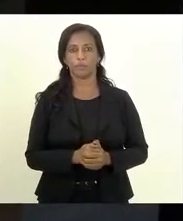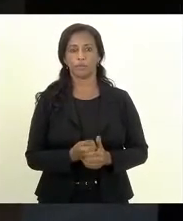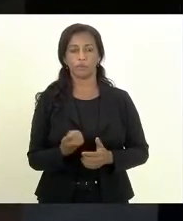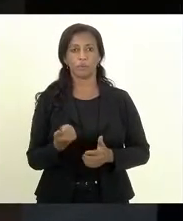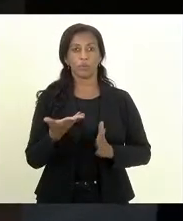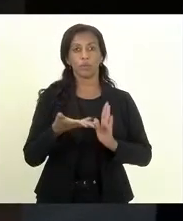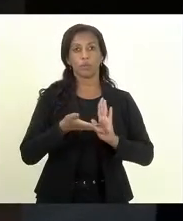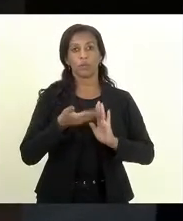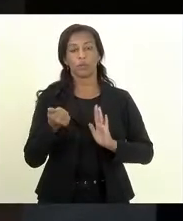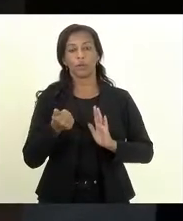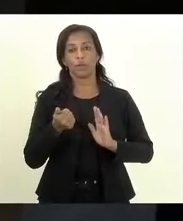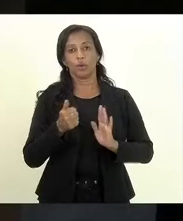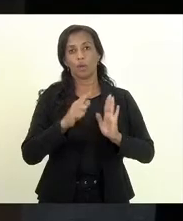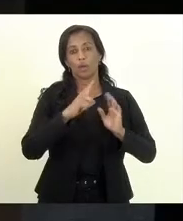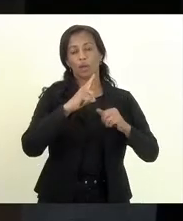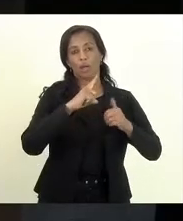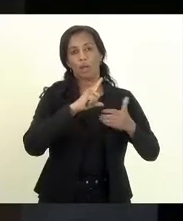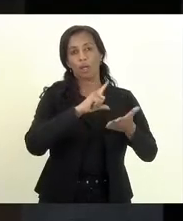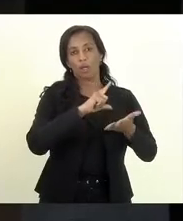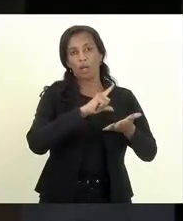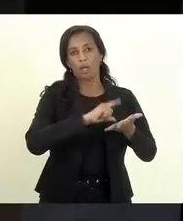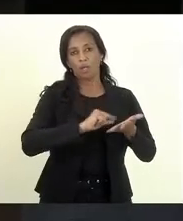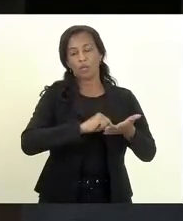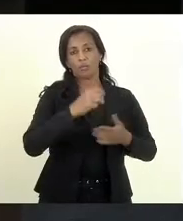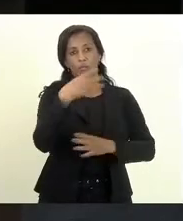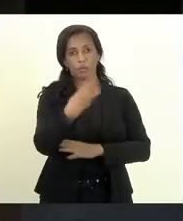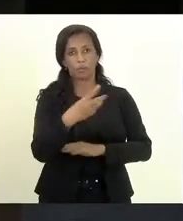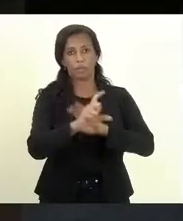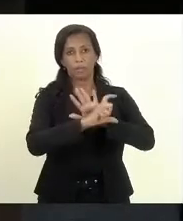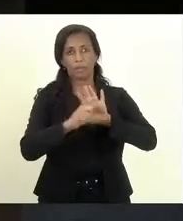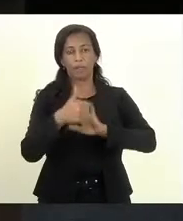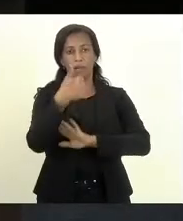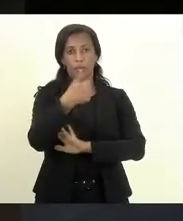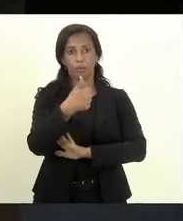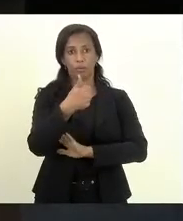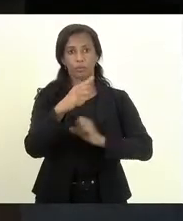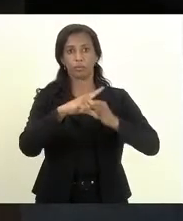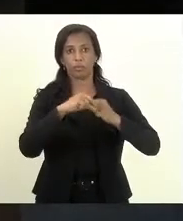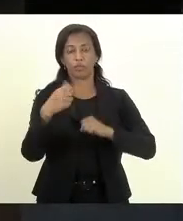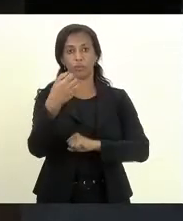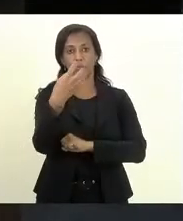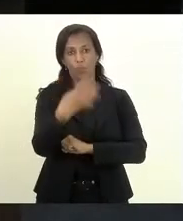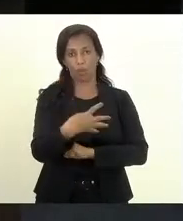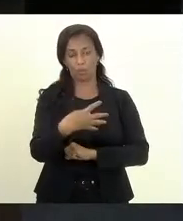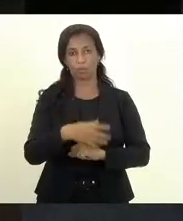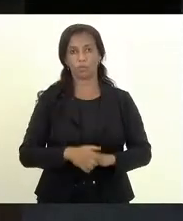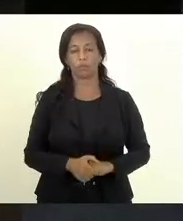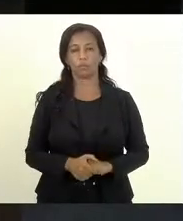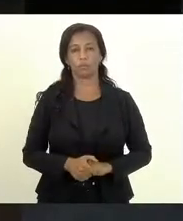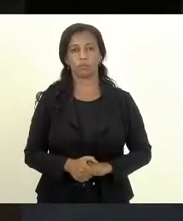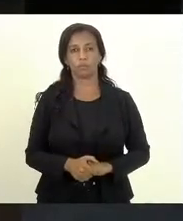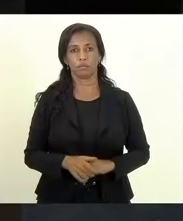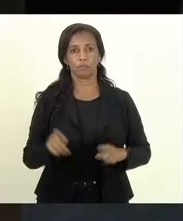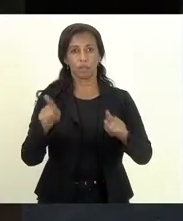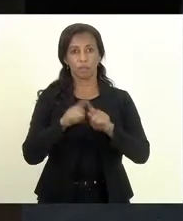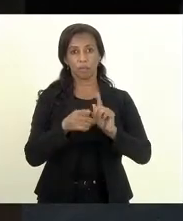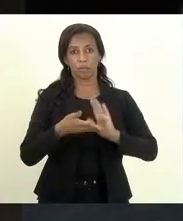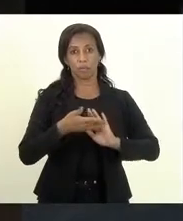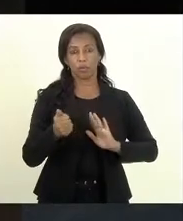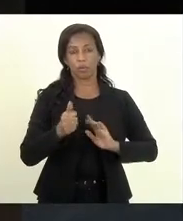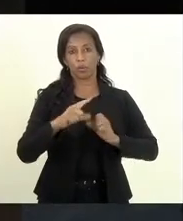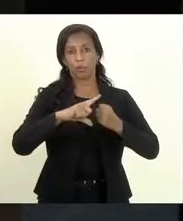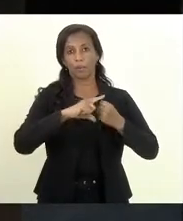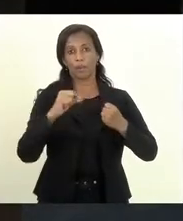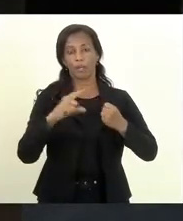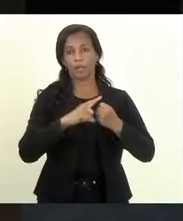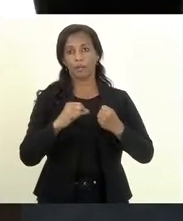o artigo 3º, suprimir o parágrafo único do artigo 4º e suprimir o